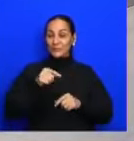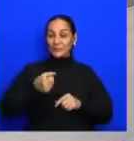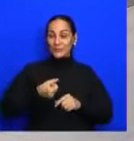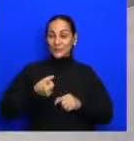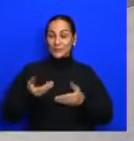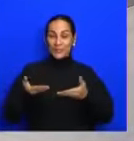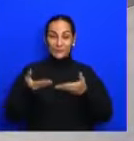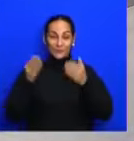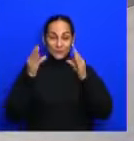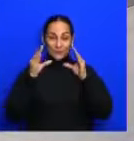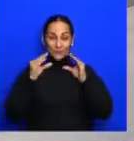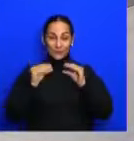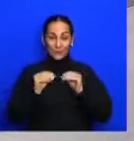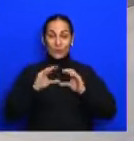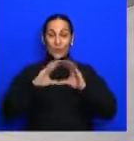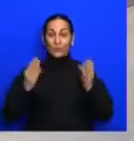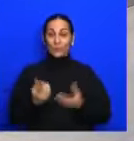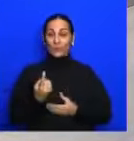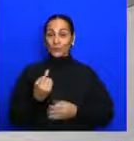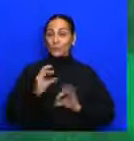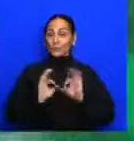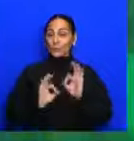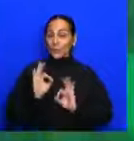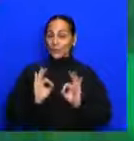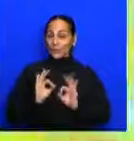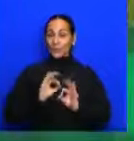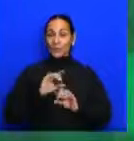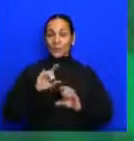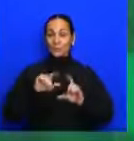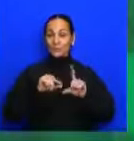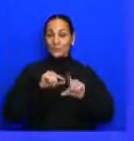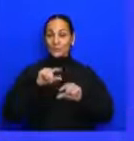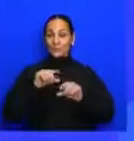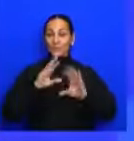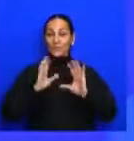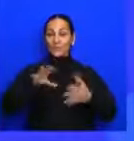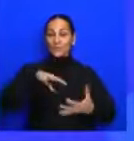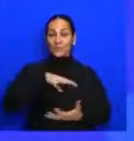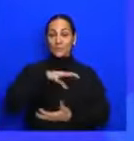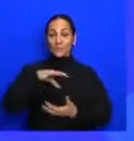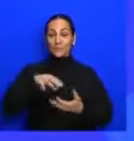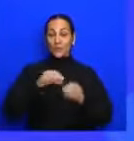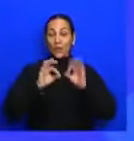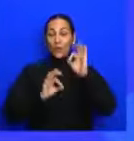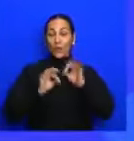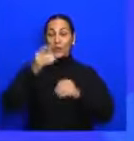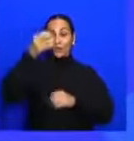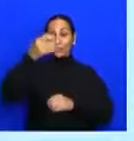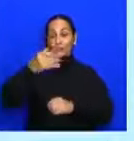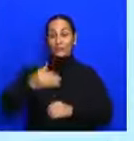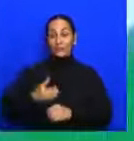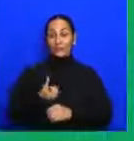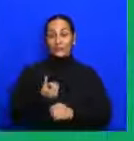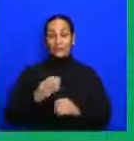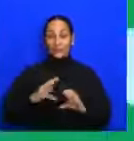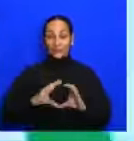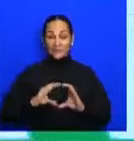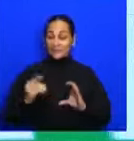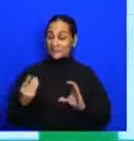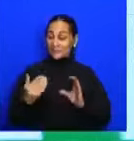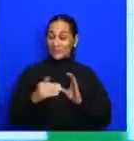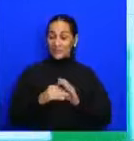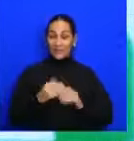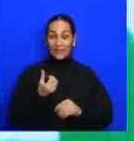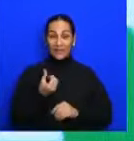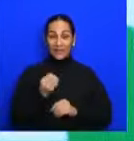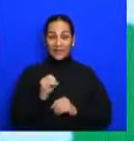números premiados de hoje. Globo número 1 aqui preparado para o sorteio, já está girando e com suporte carregado com 60 bolas